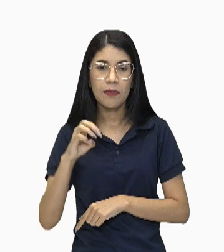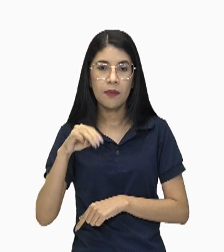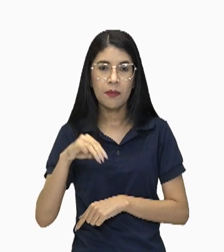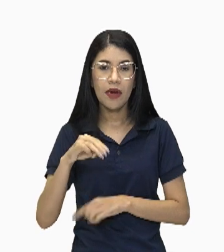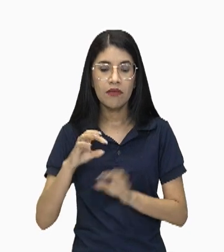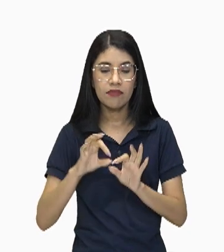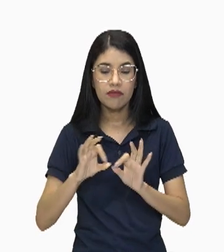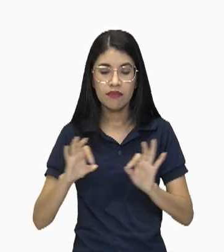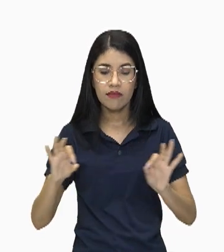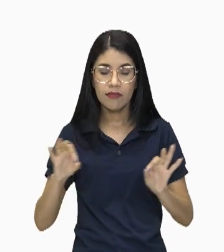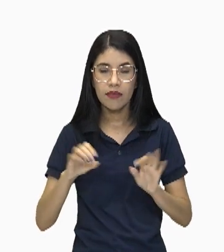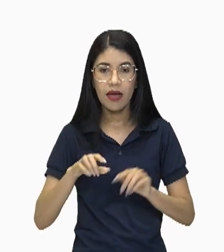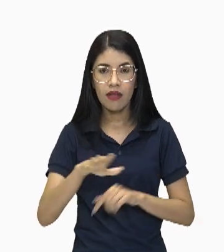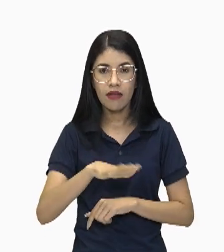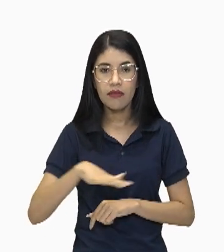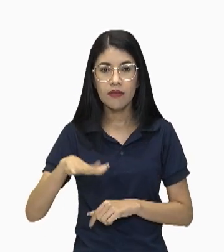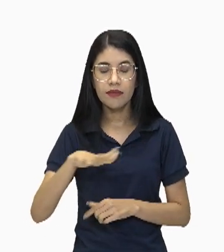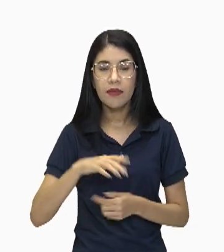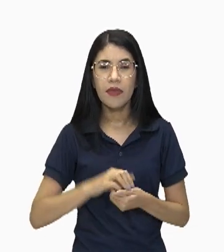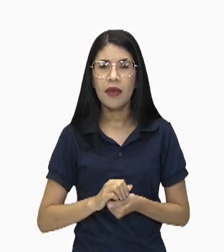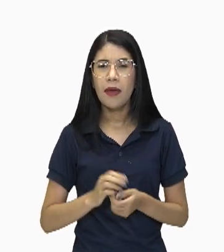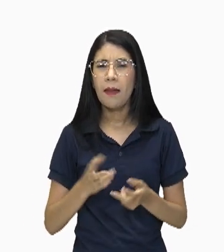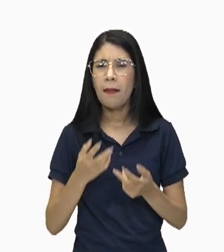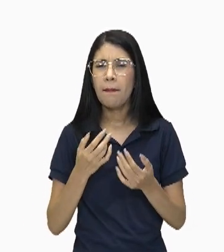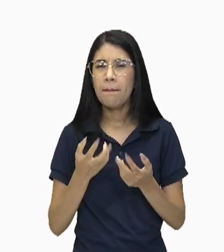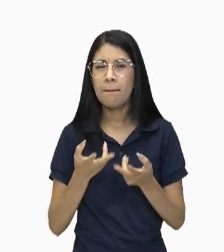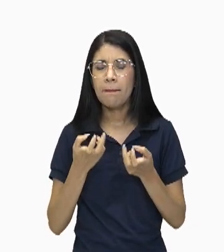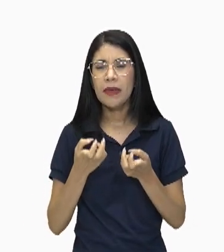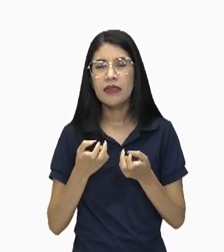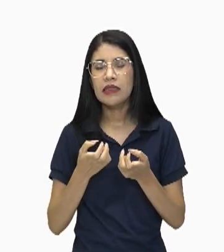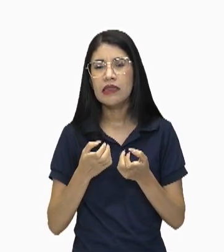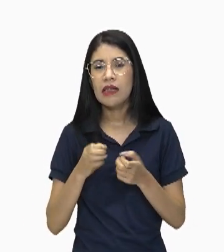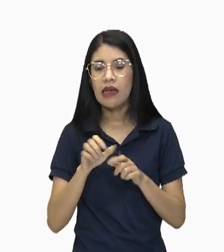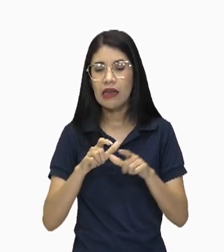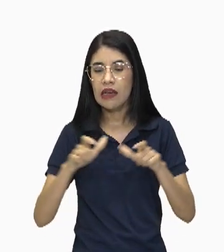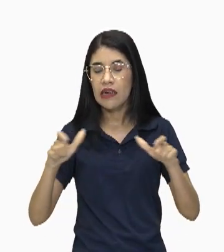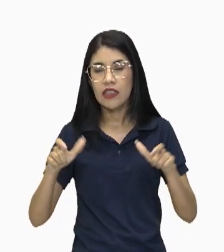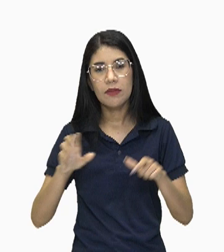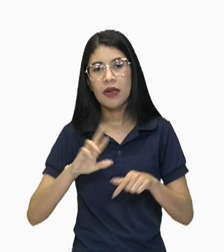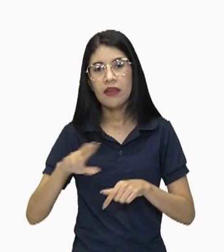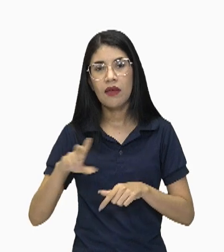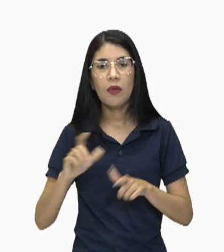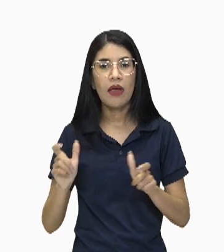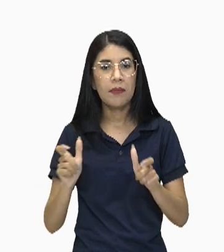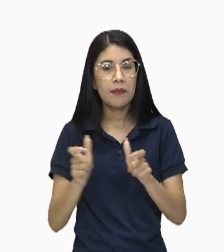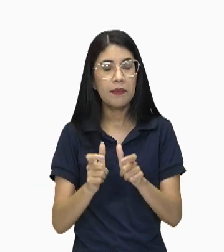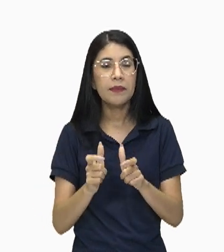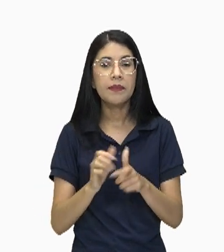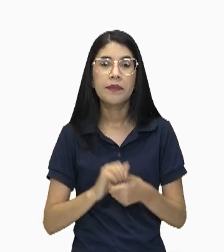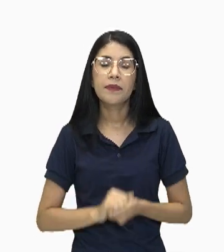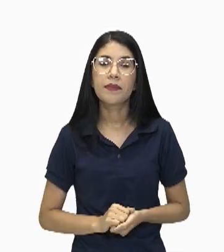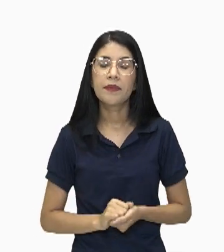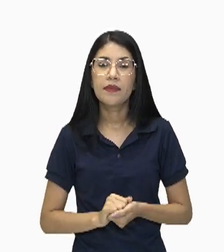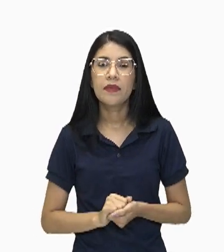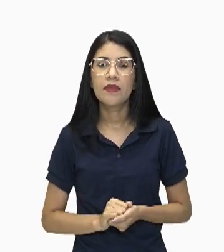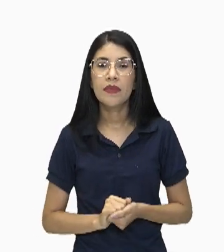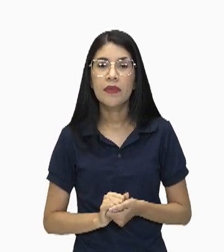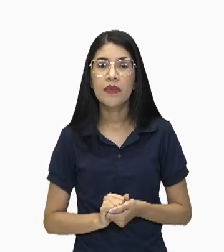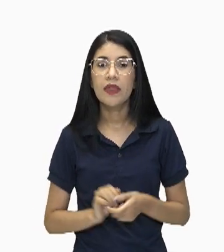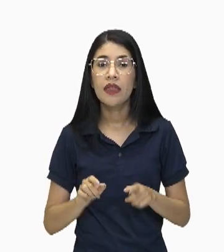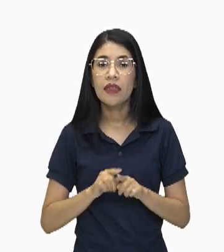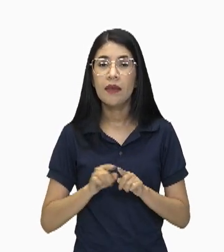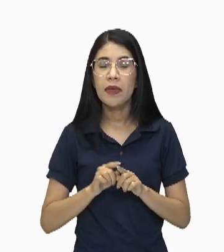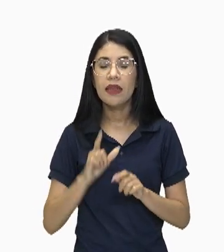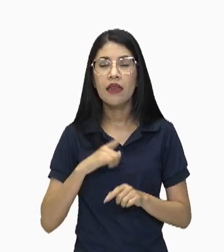diâmetro. Pode parecer muito, mas é uma área um pouco pequena, tá bom? Com um anel